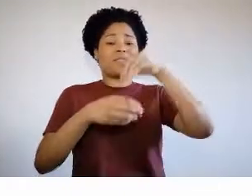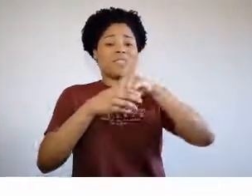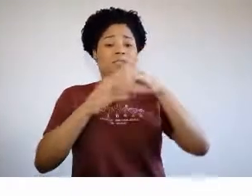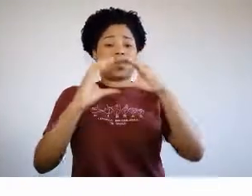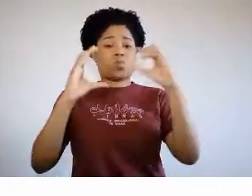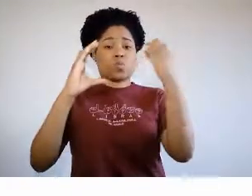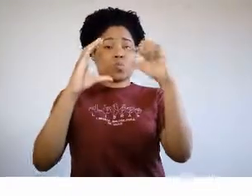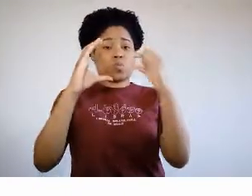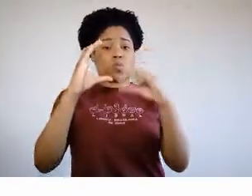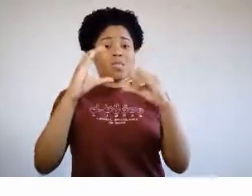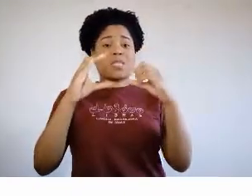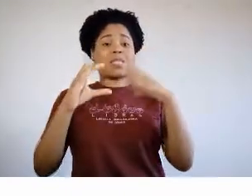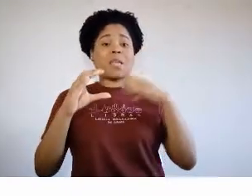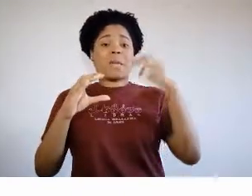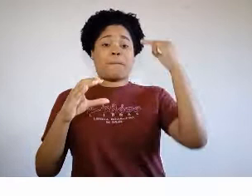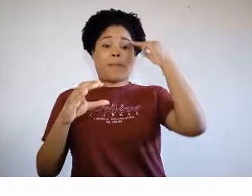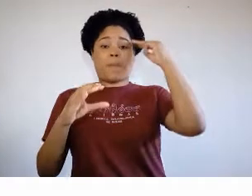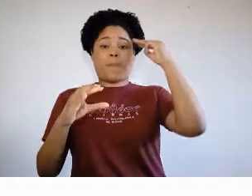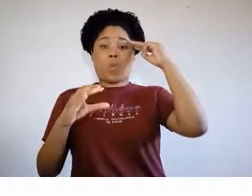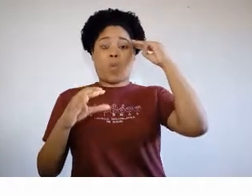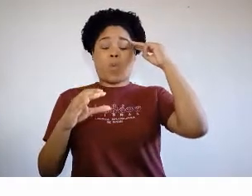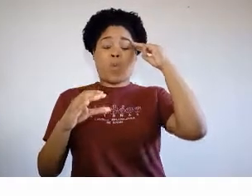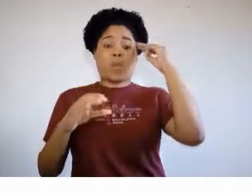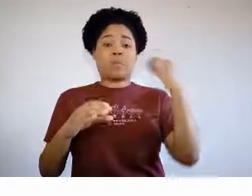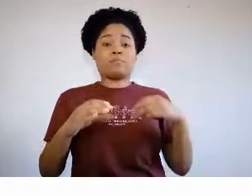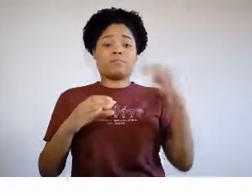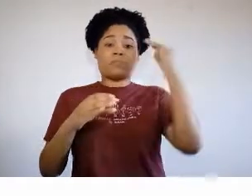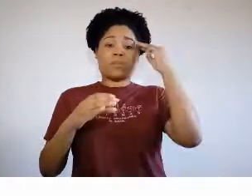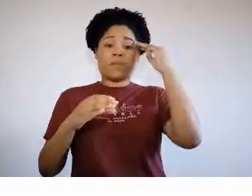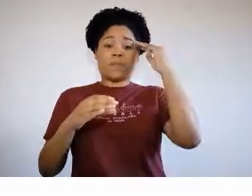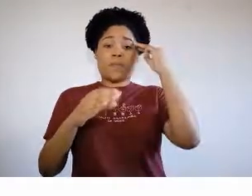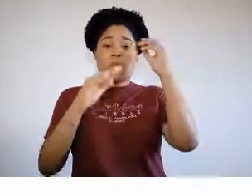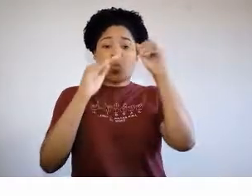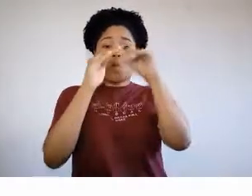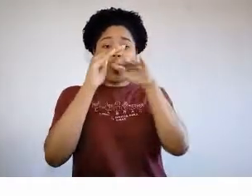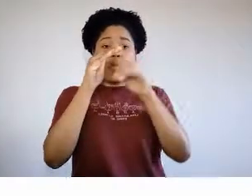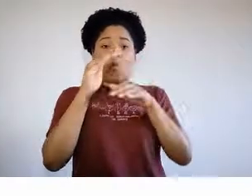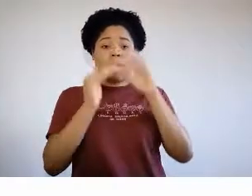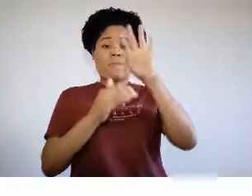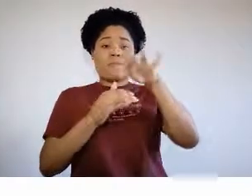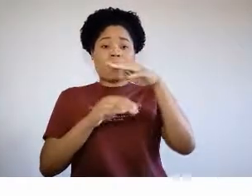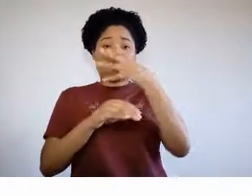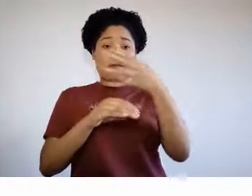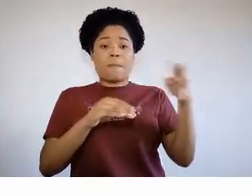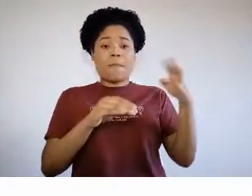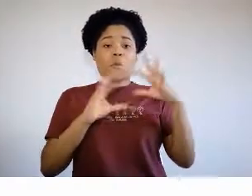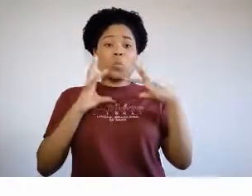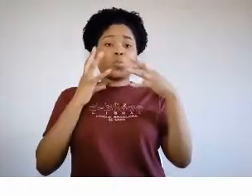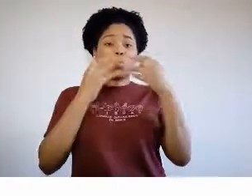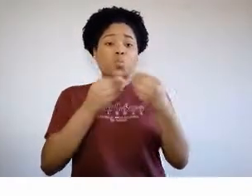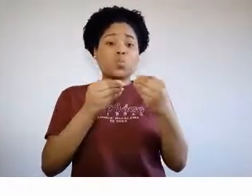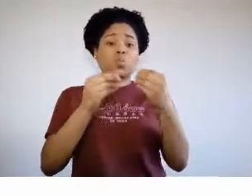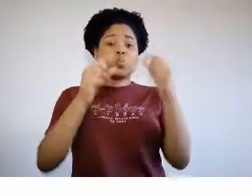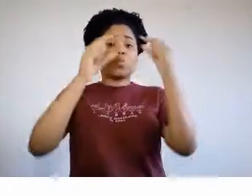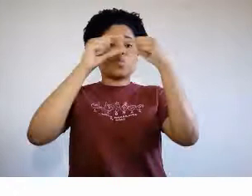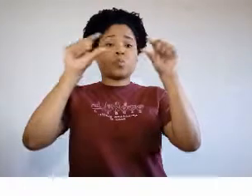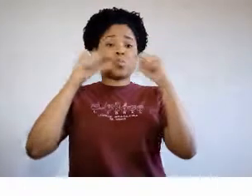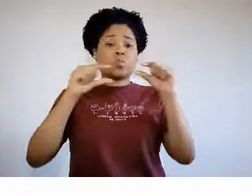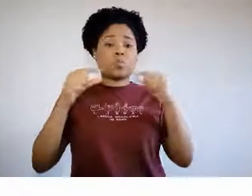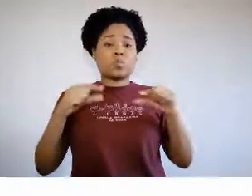uma memória dentro dele. Dentro dessa memória, ele guarda uma tabela com todos